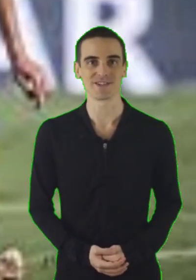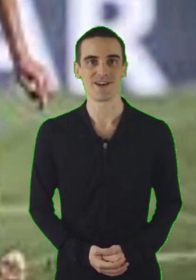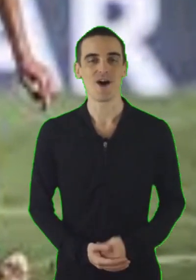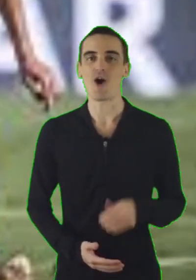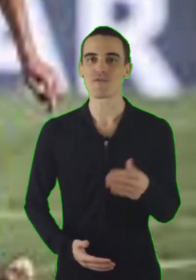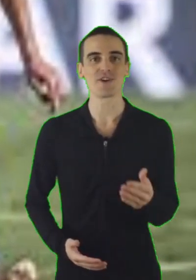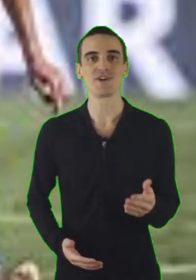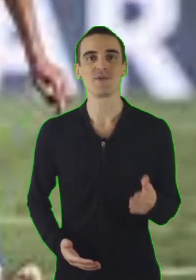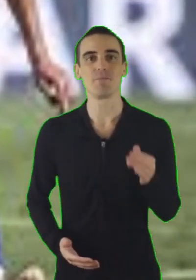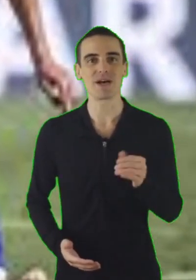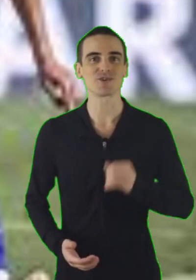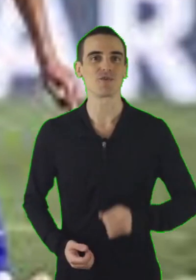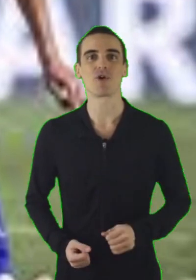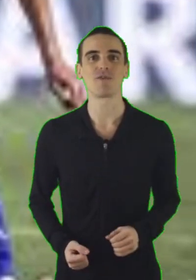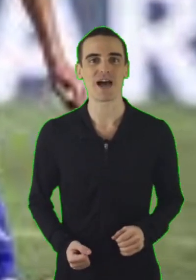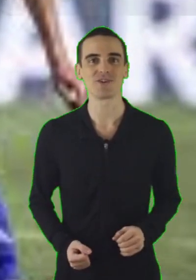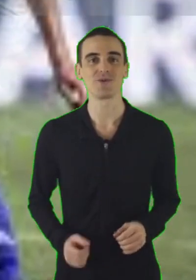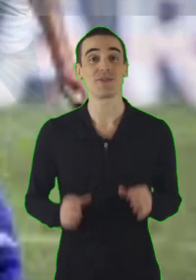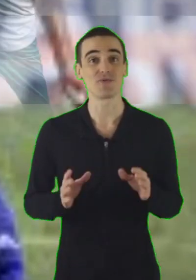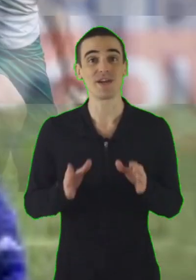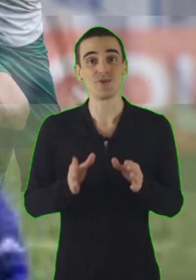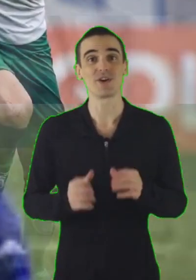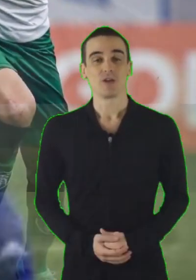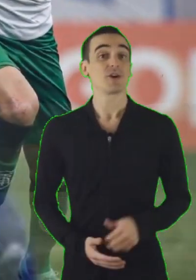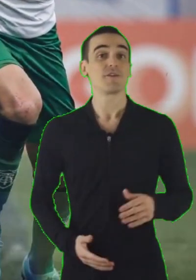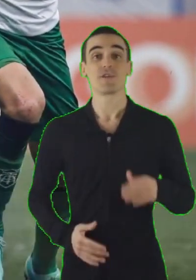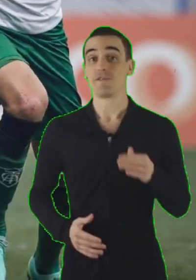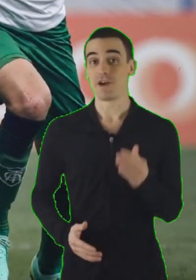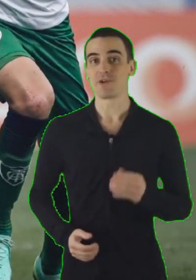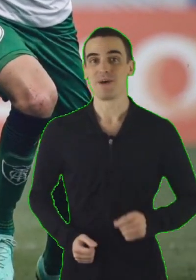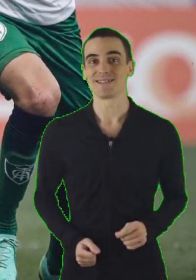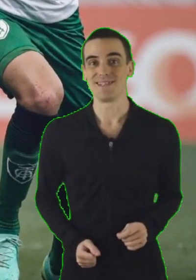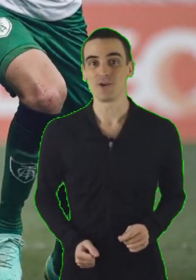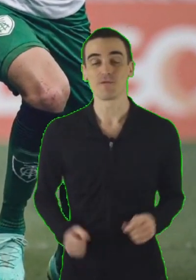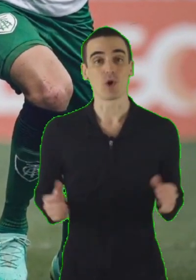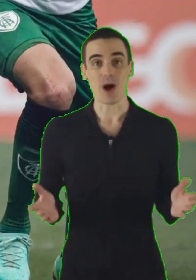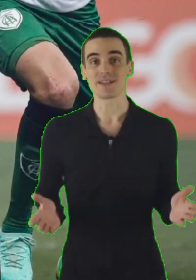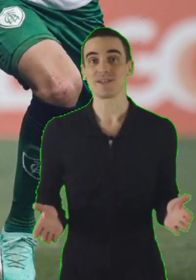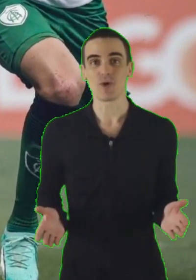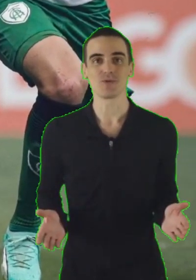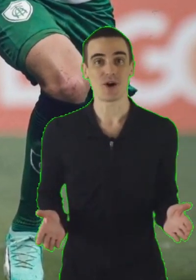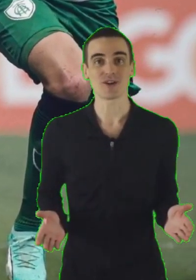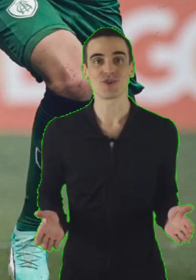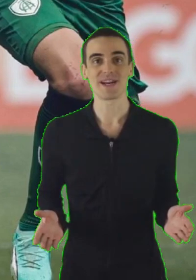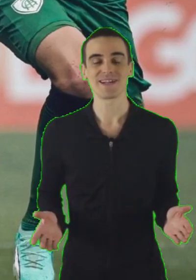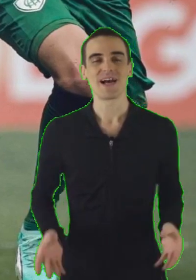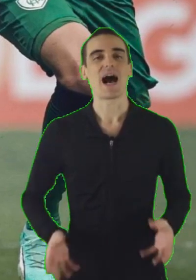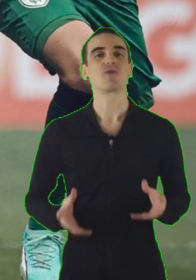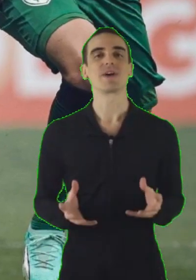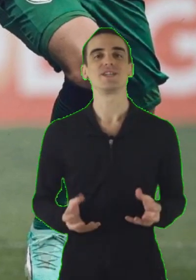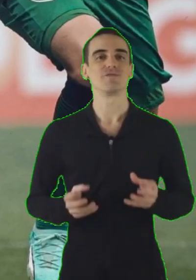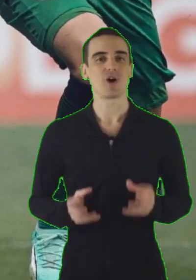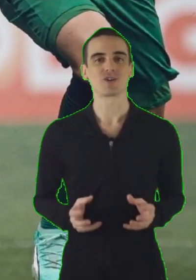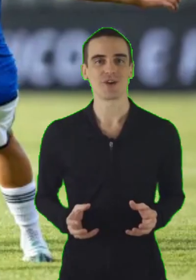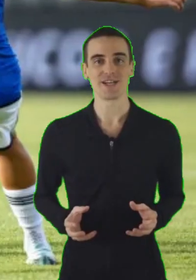campo, principalmente com Wesley e Arthur Gomes. Além disso, tinha paciência para trabalhar a bola quando o rival se postava atrás, com uma linha de